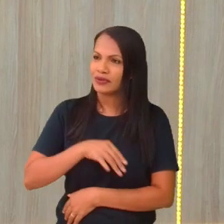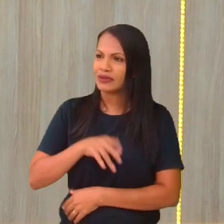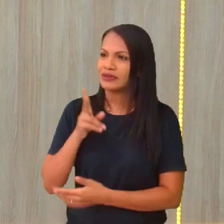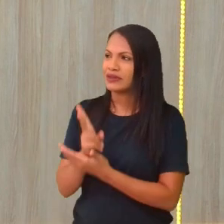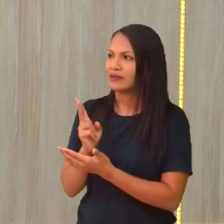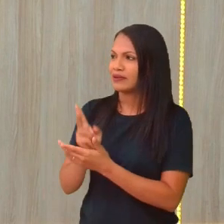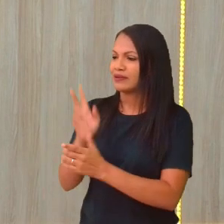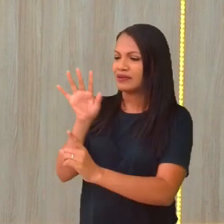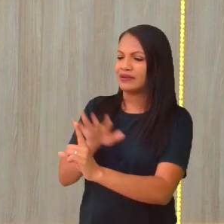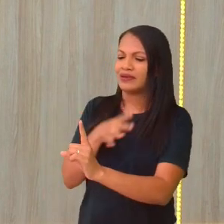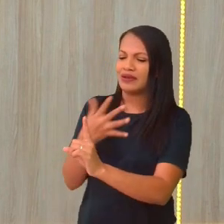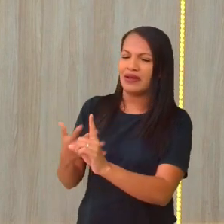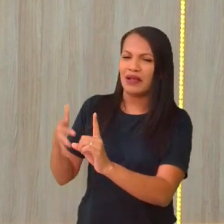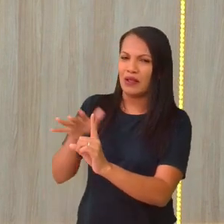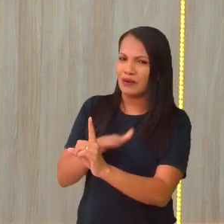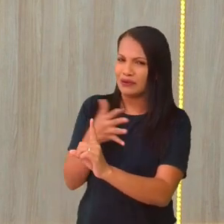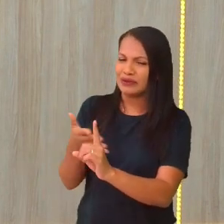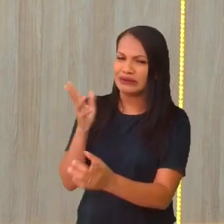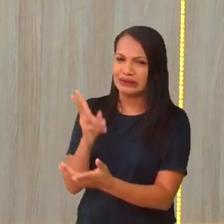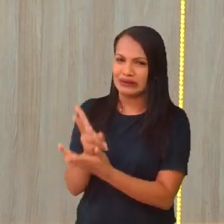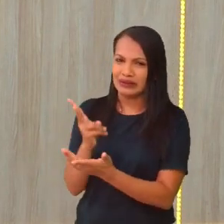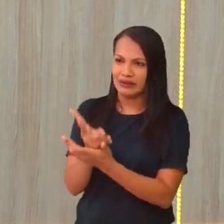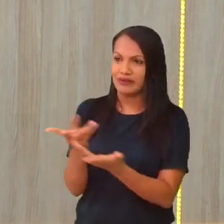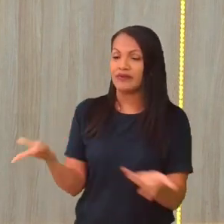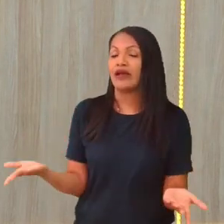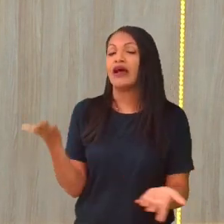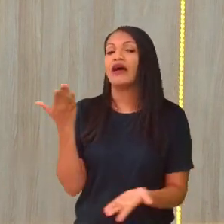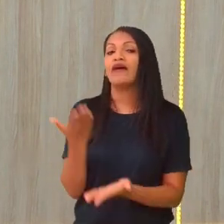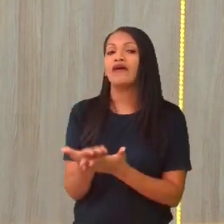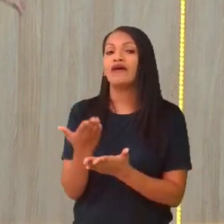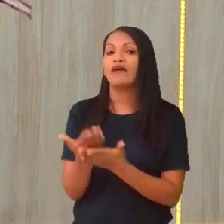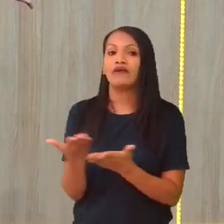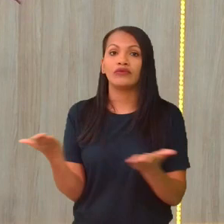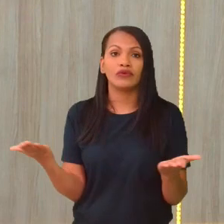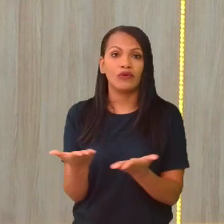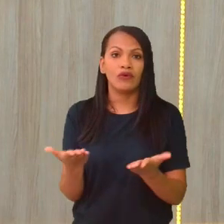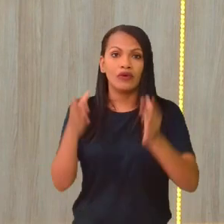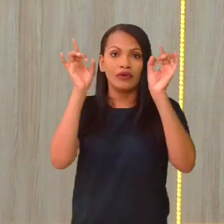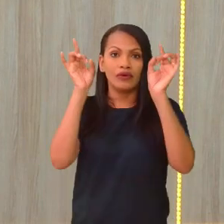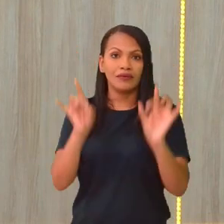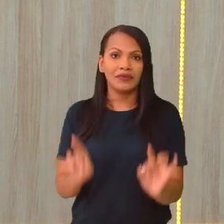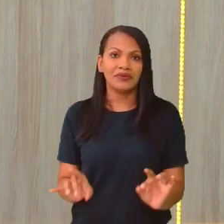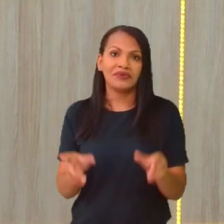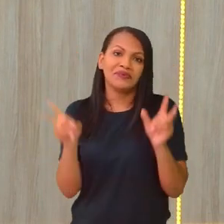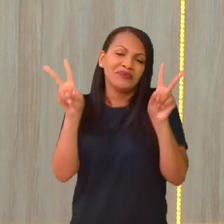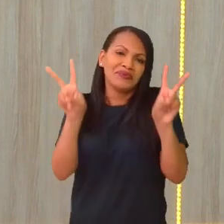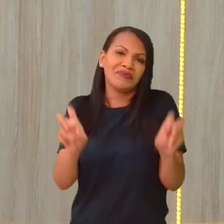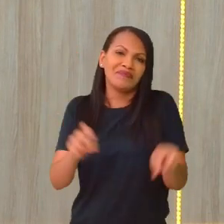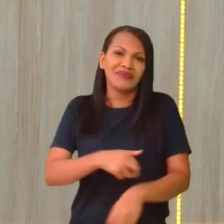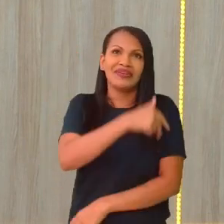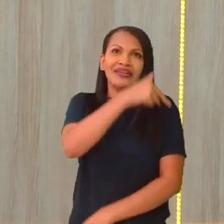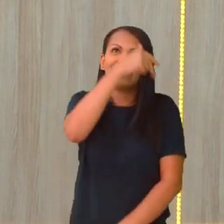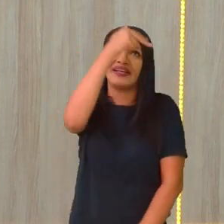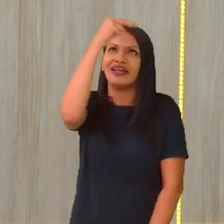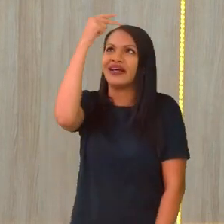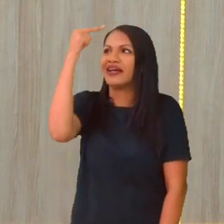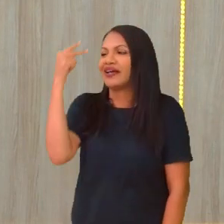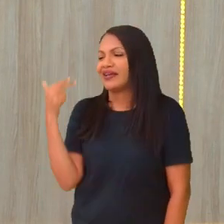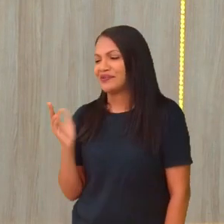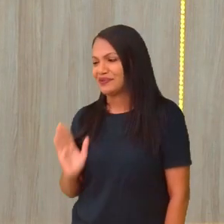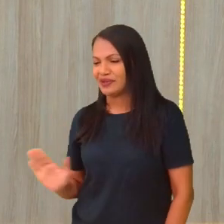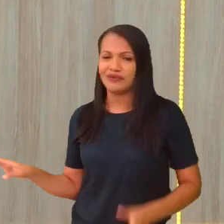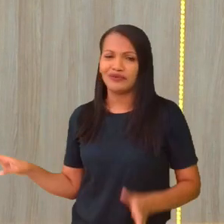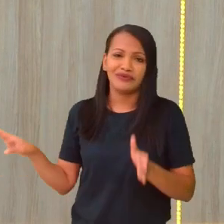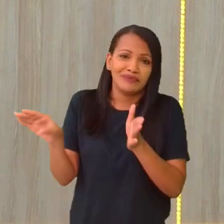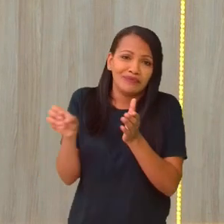né, professora Adriana? Sim, sim. Simbora. A aula de hoje é uma aula especial sobre o Natal. Afinal, estamos pertinho aí